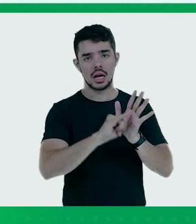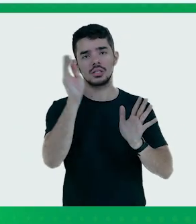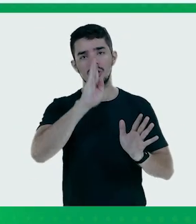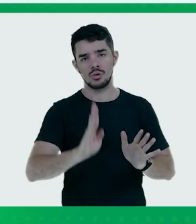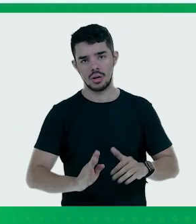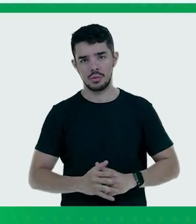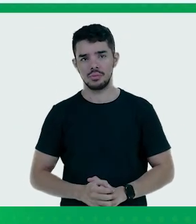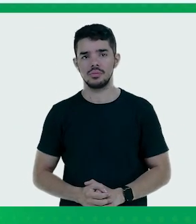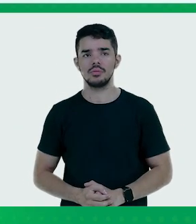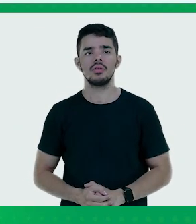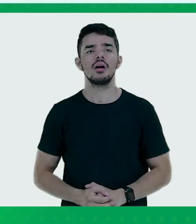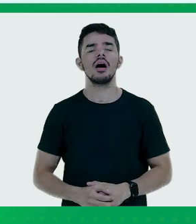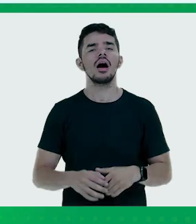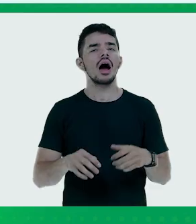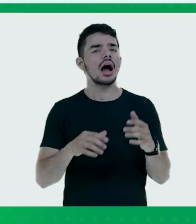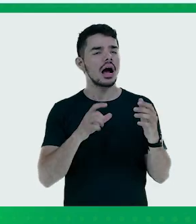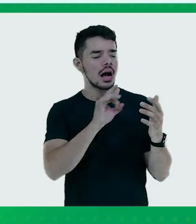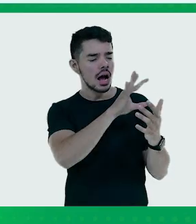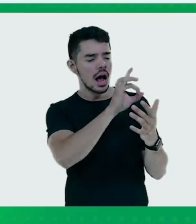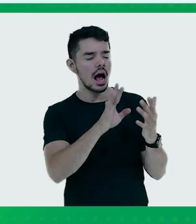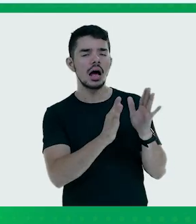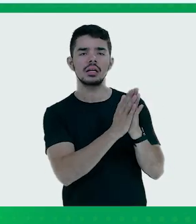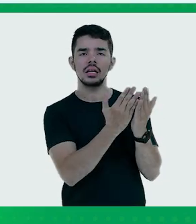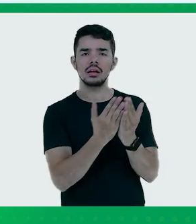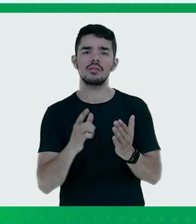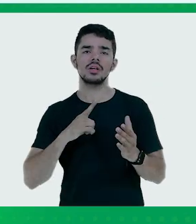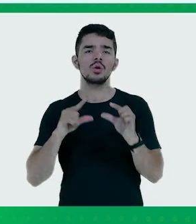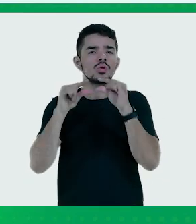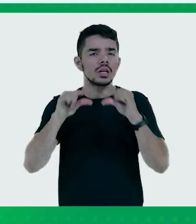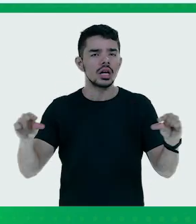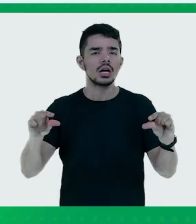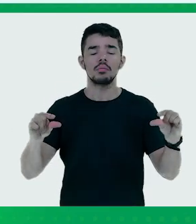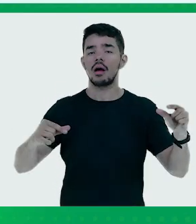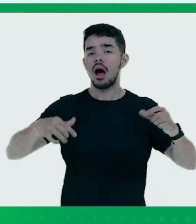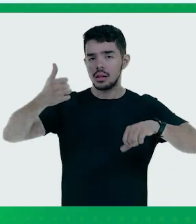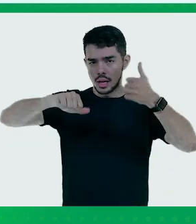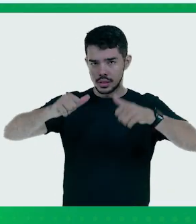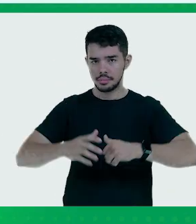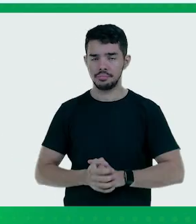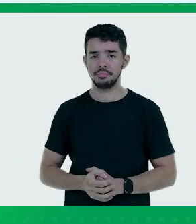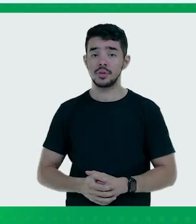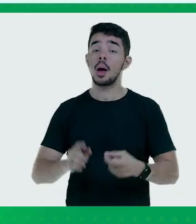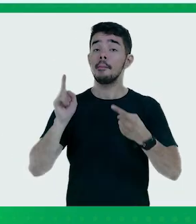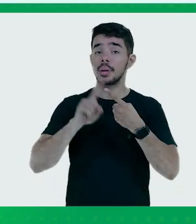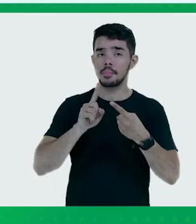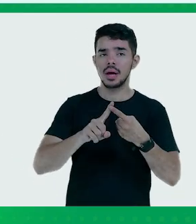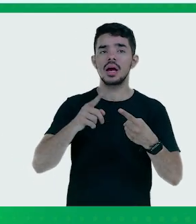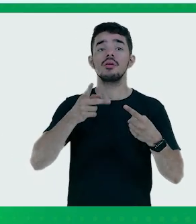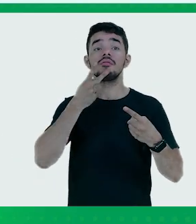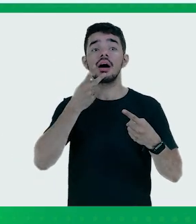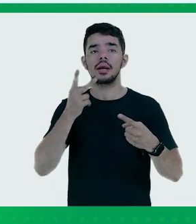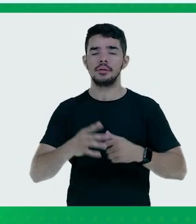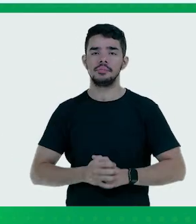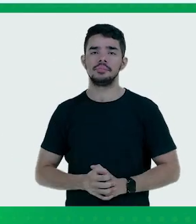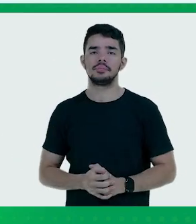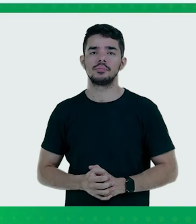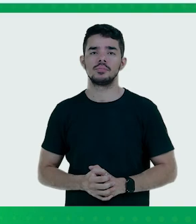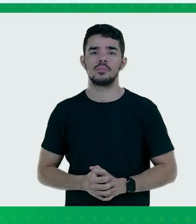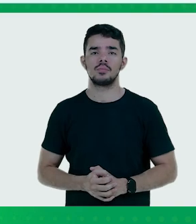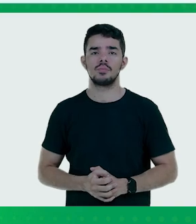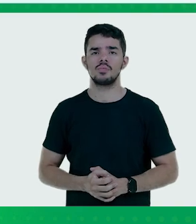eu trouxe de cada obra um trecho para ser analisado. O Euclides da Cunha, em Os Sertões, diz assim: